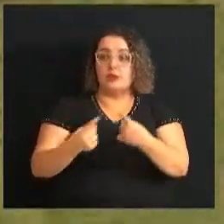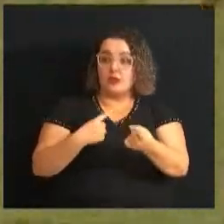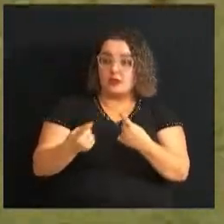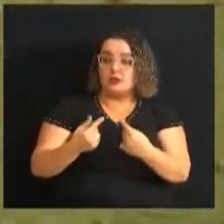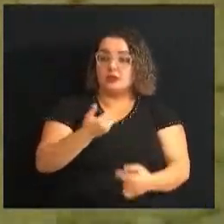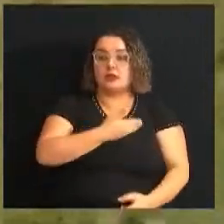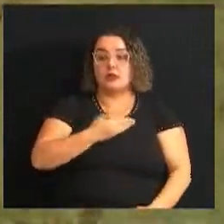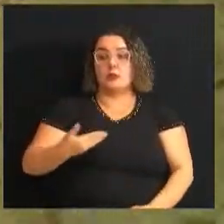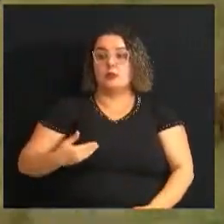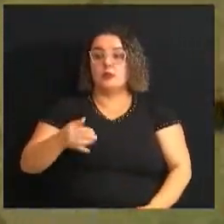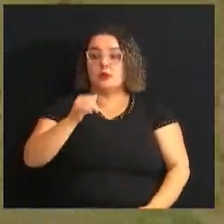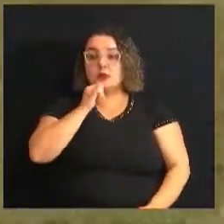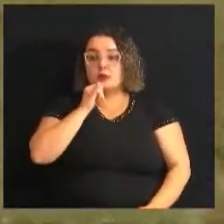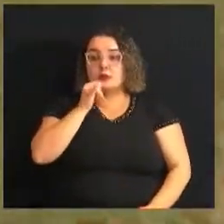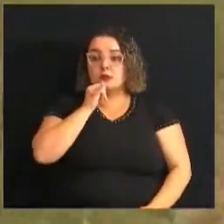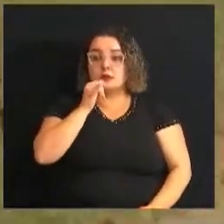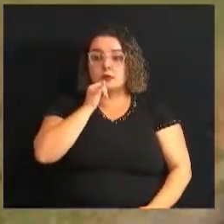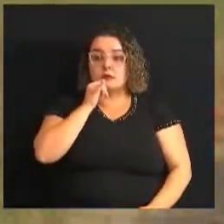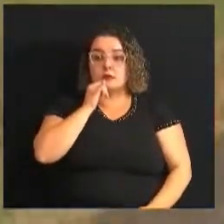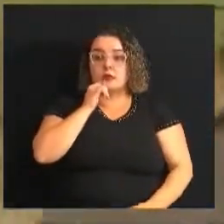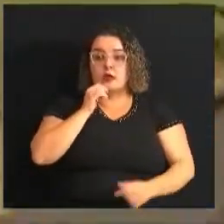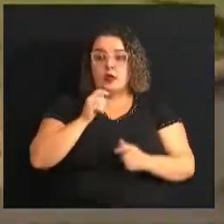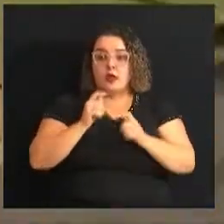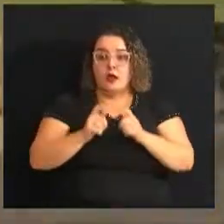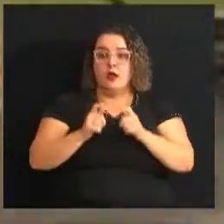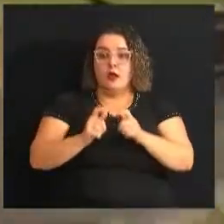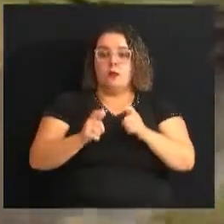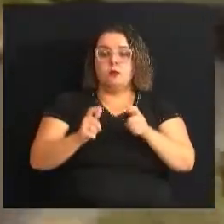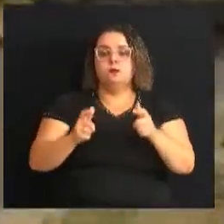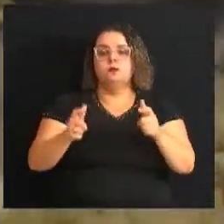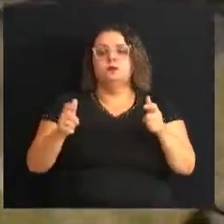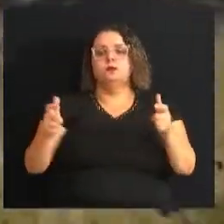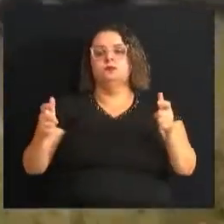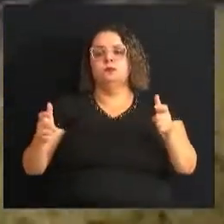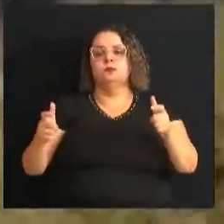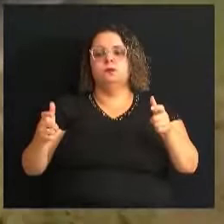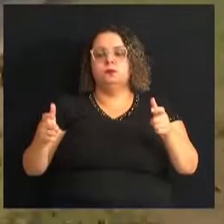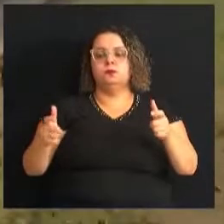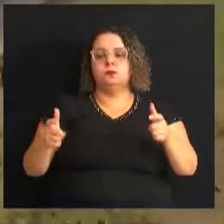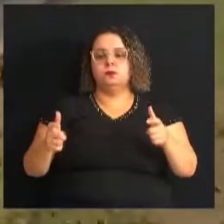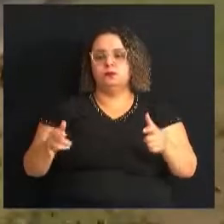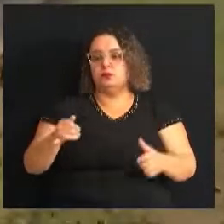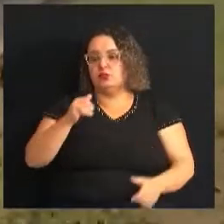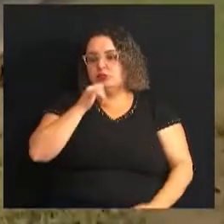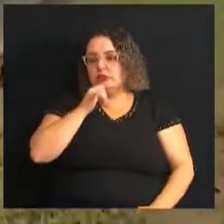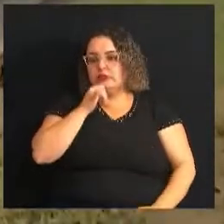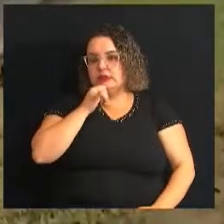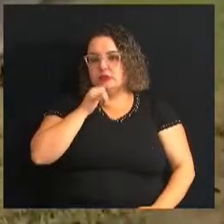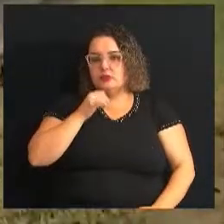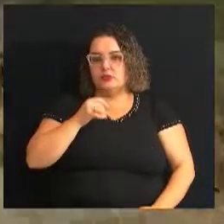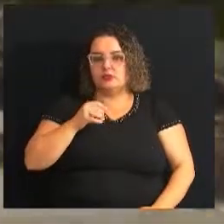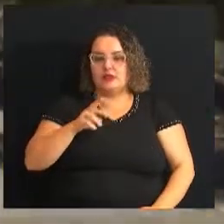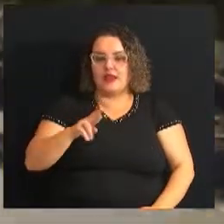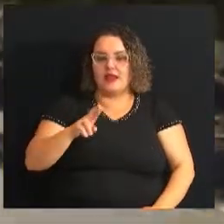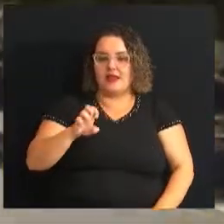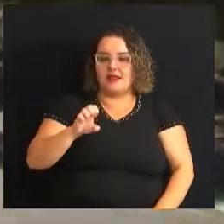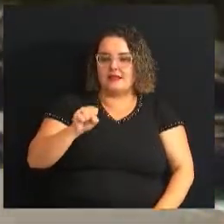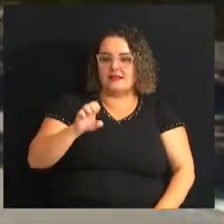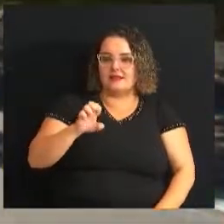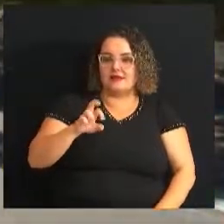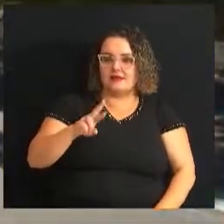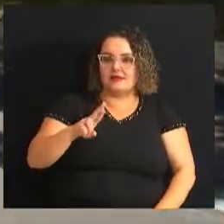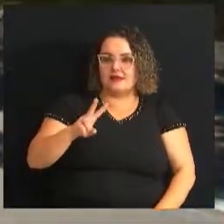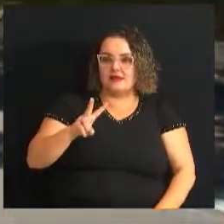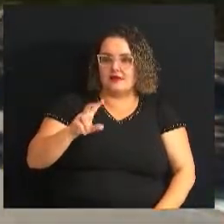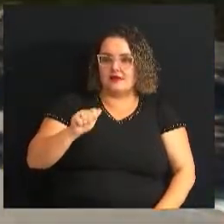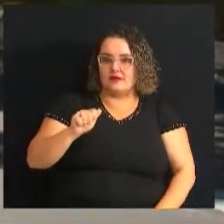exemplo, aumentando o tamanho, os reservatórios das bocas